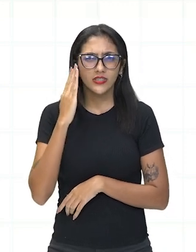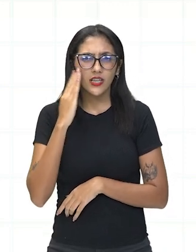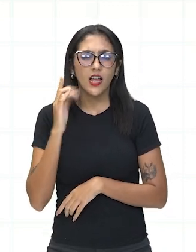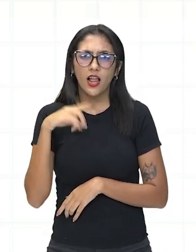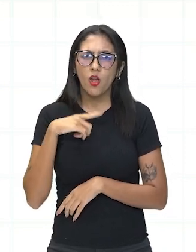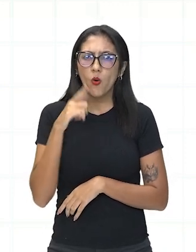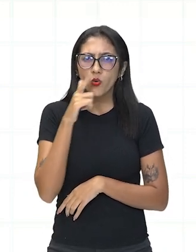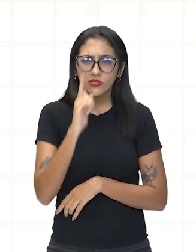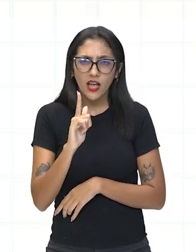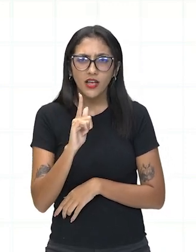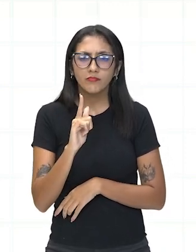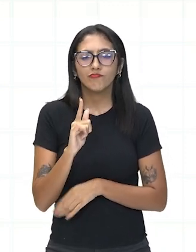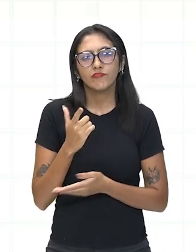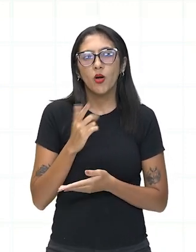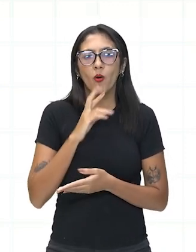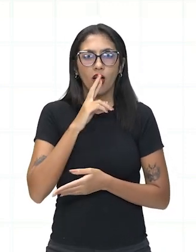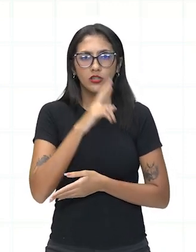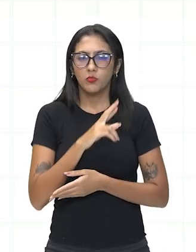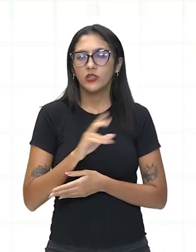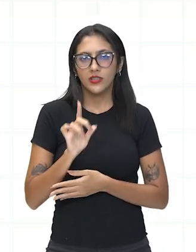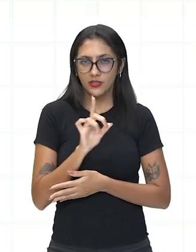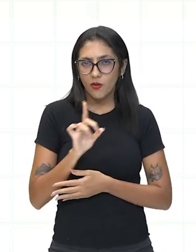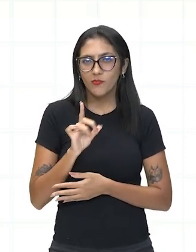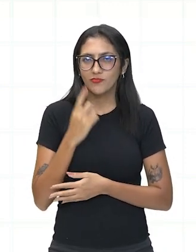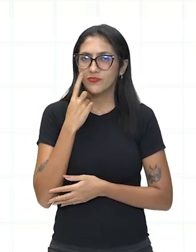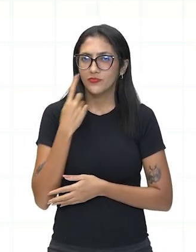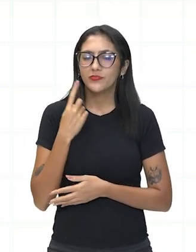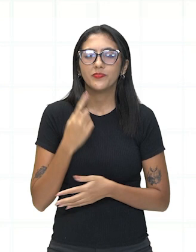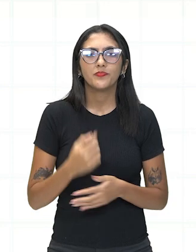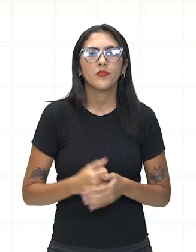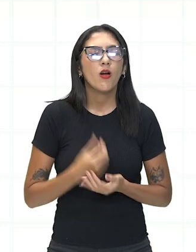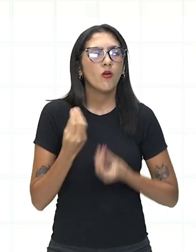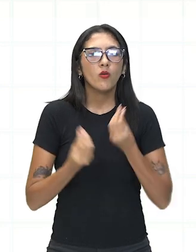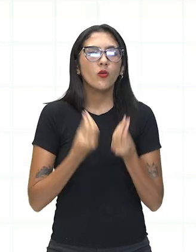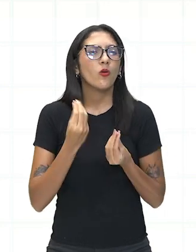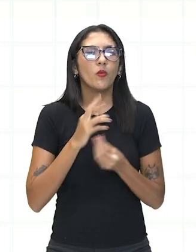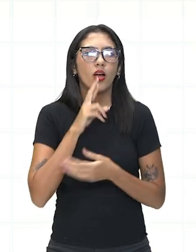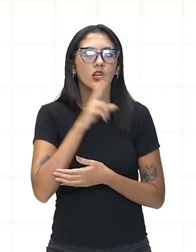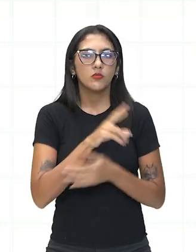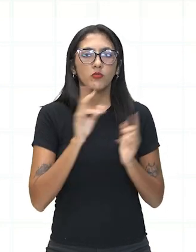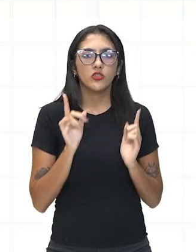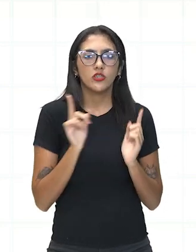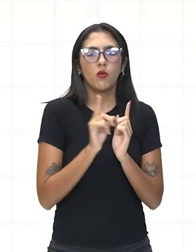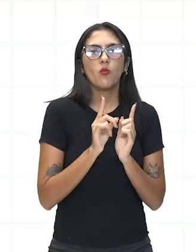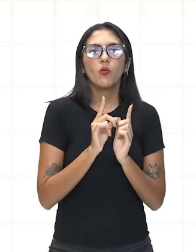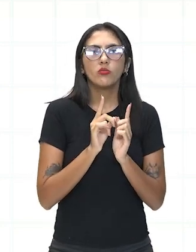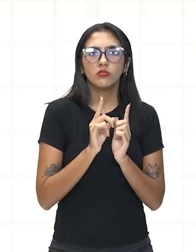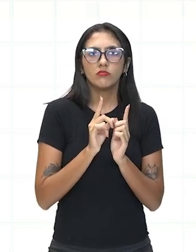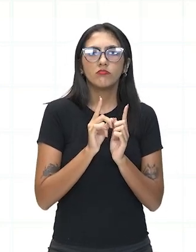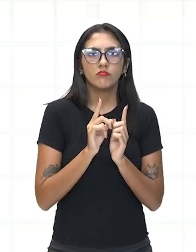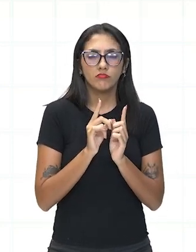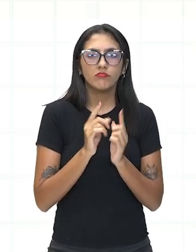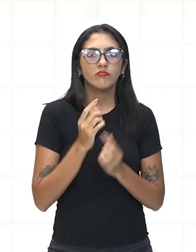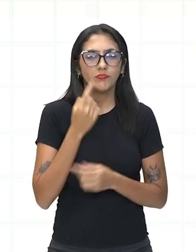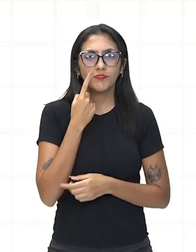Pelo visto, não, né? Vamos responder com não aqui? O que eu preciso para responder não? Short answer. Primeiro é o